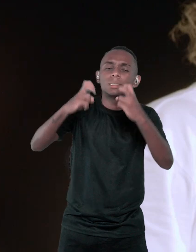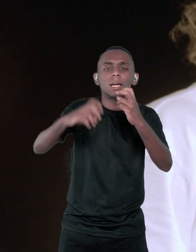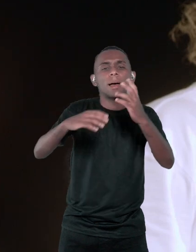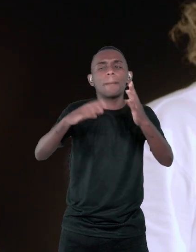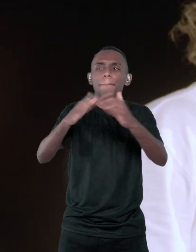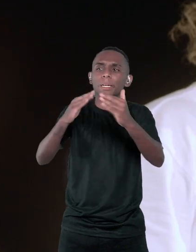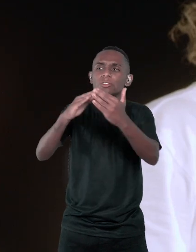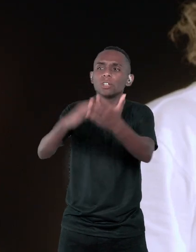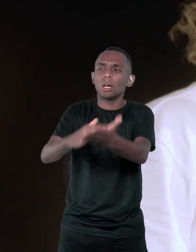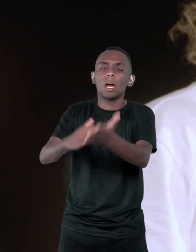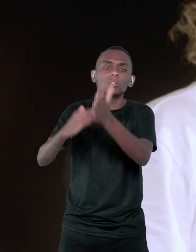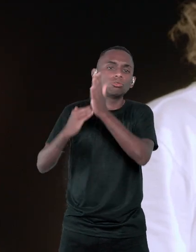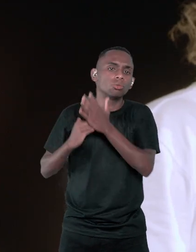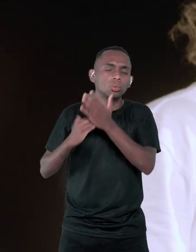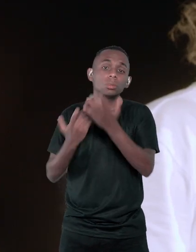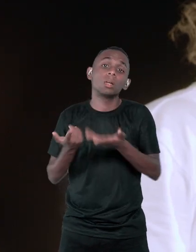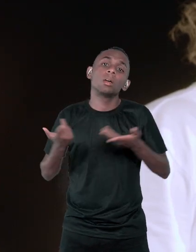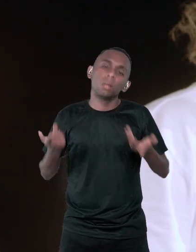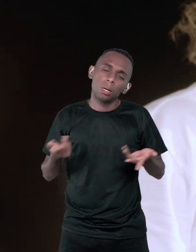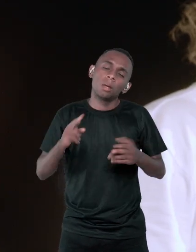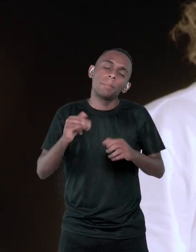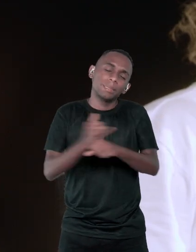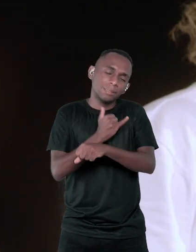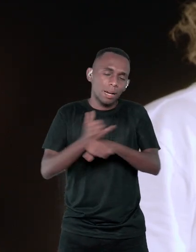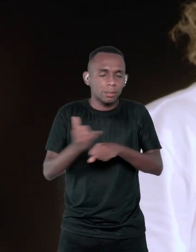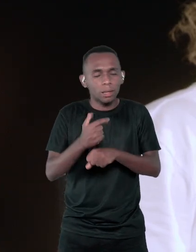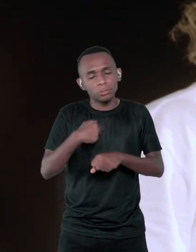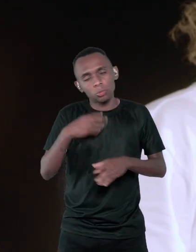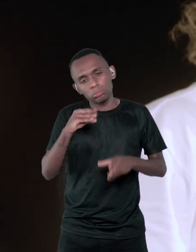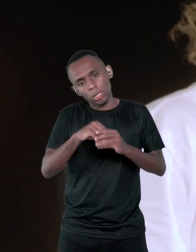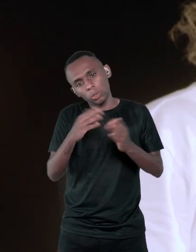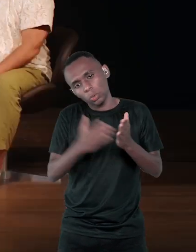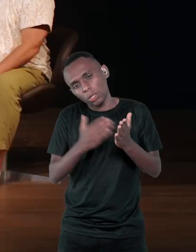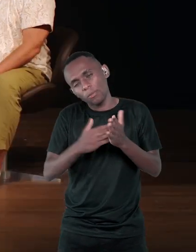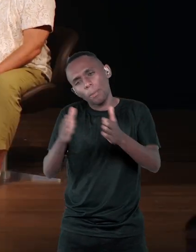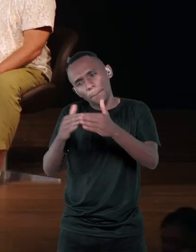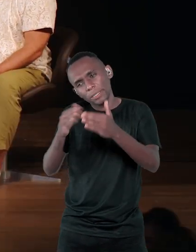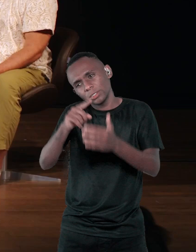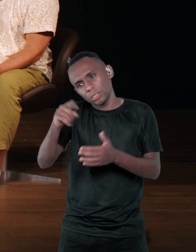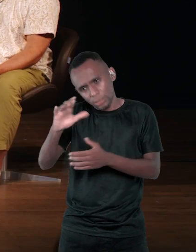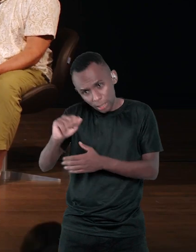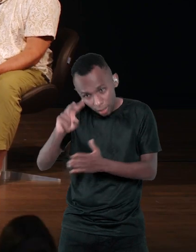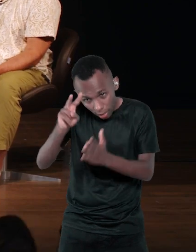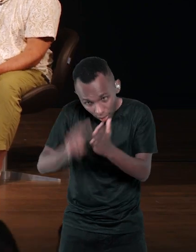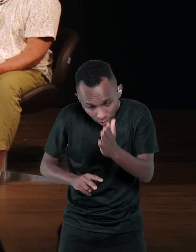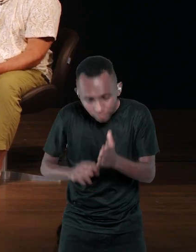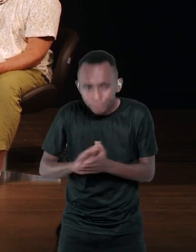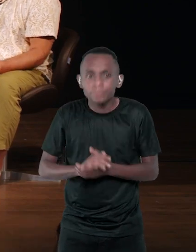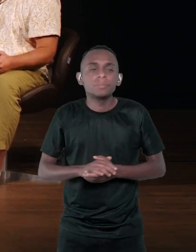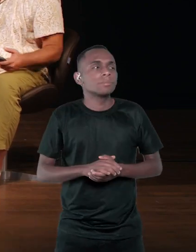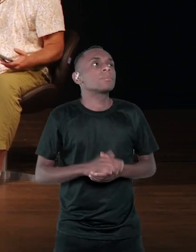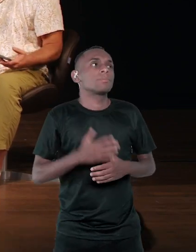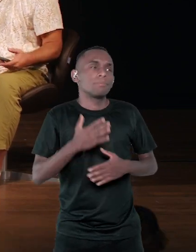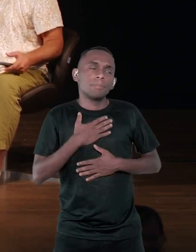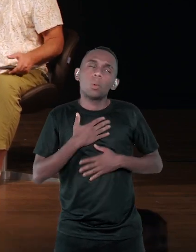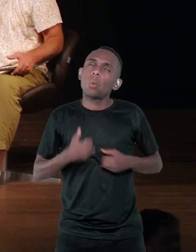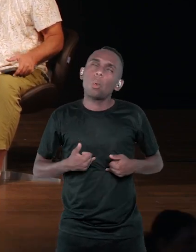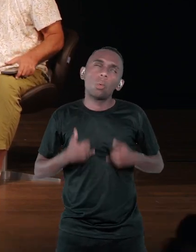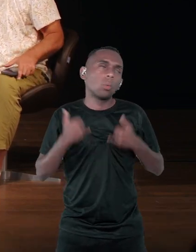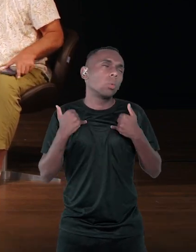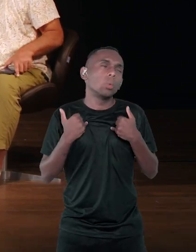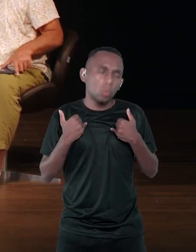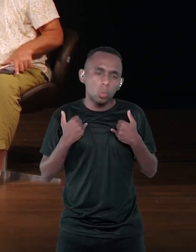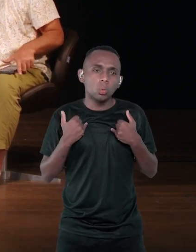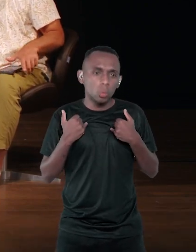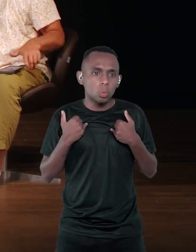integridade. E é isso que eu fiz nesse último livro. Aí eu pedi para o Zeca ler, ele topou, não é isso, Zeca? Que é uma honra para mim, é claro. Imagina, eu não